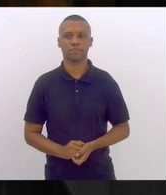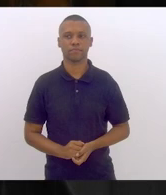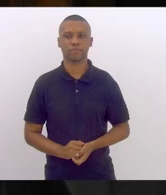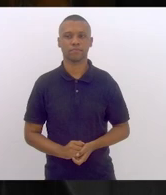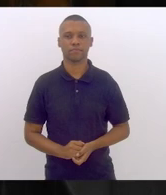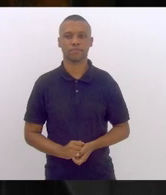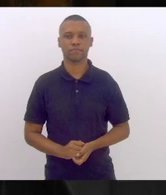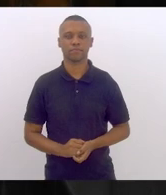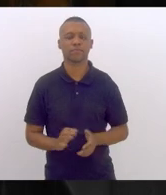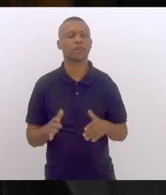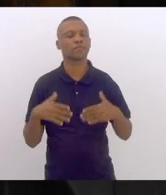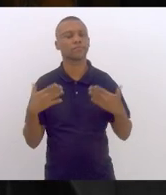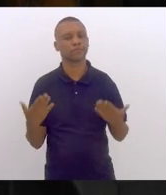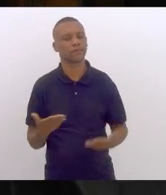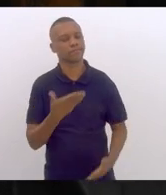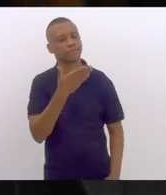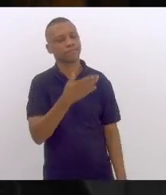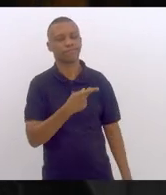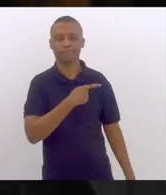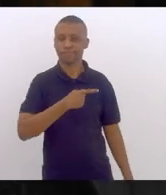senhor presidente